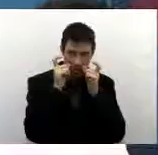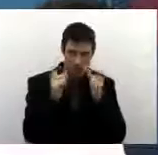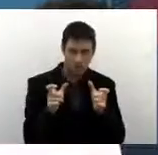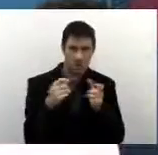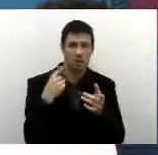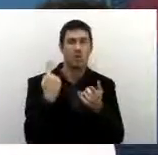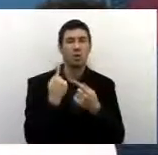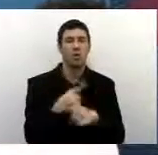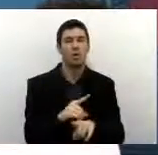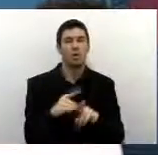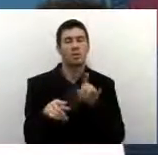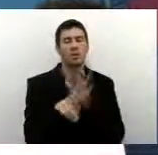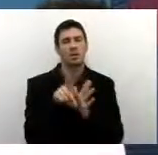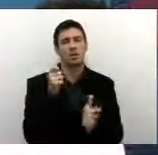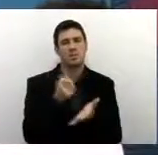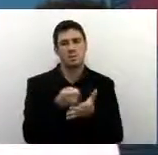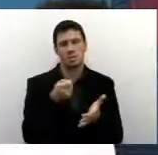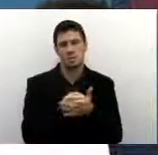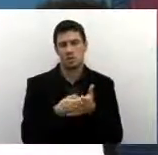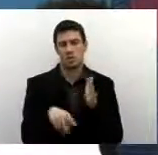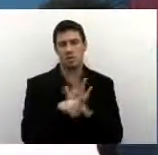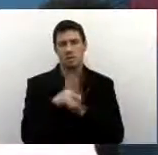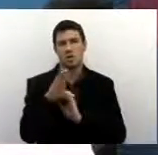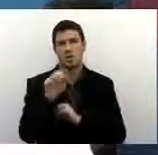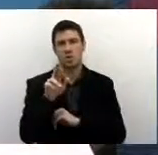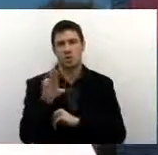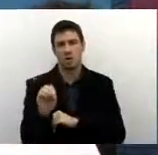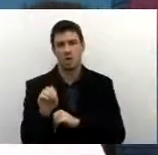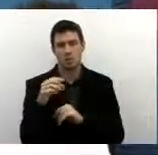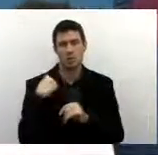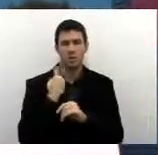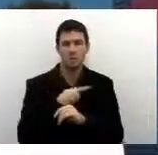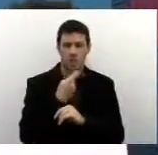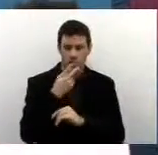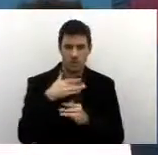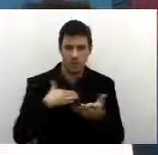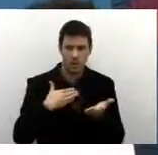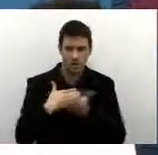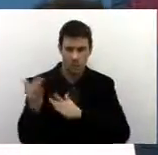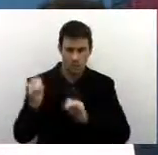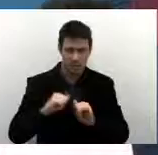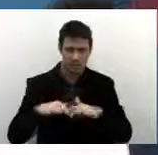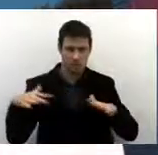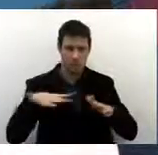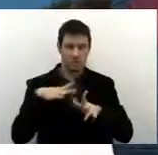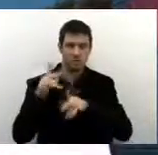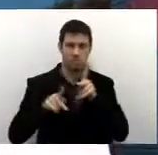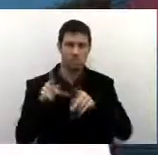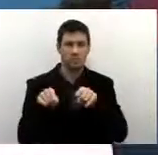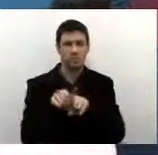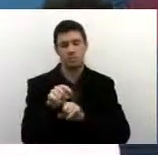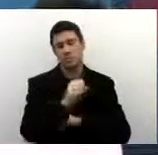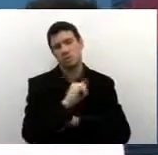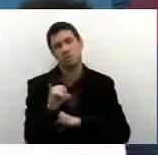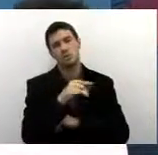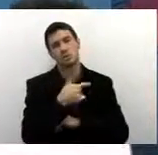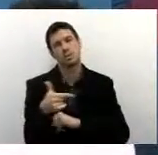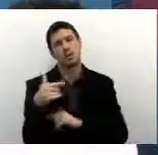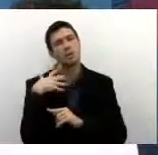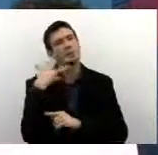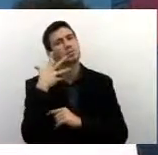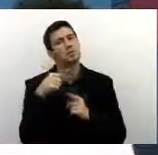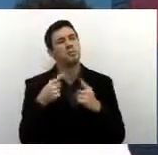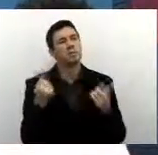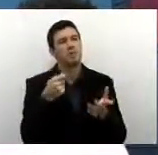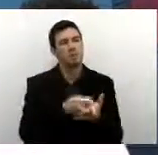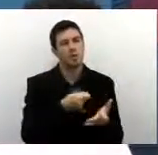contra a exigência de quórum. Eu acho que a gente não vai começar aqui nenhuma audiência pública se não tiver o quórum suficiente dos vereadores, porque a obrigação